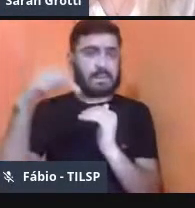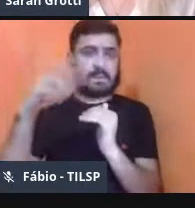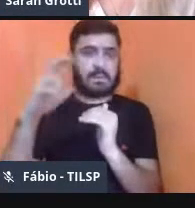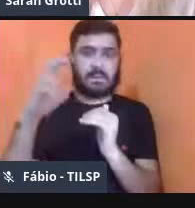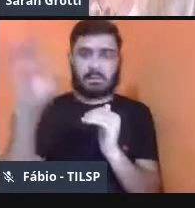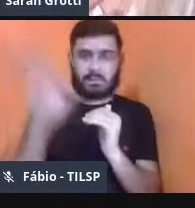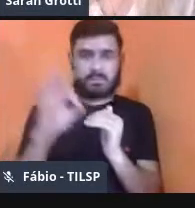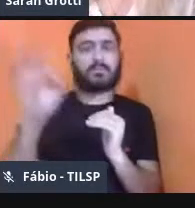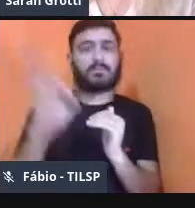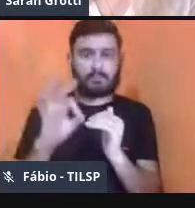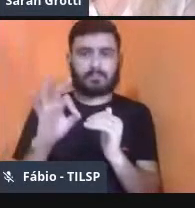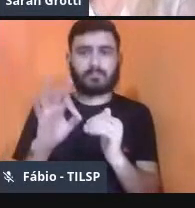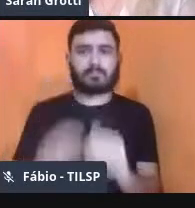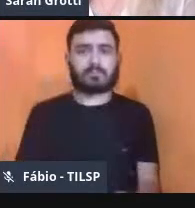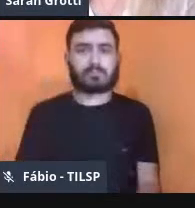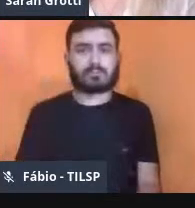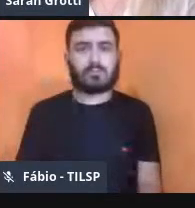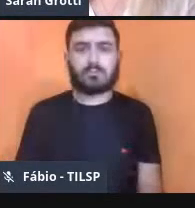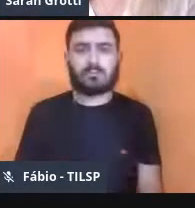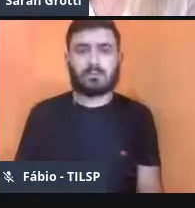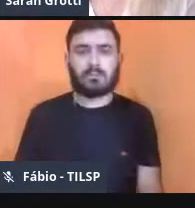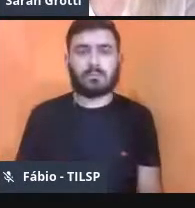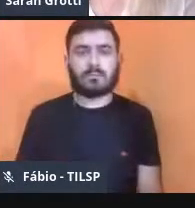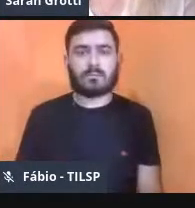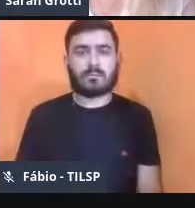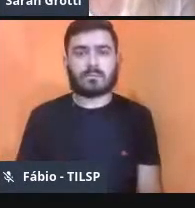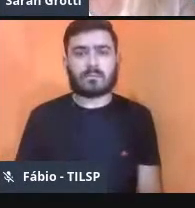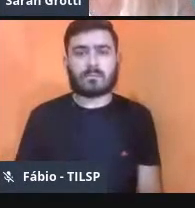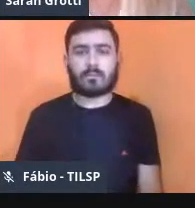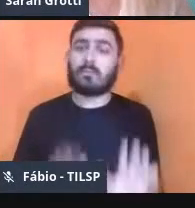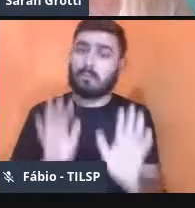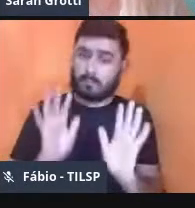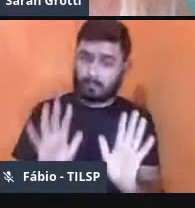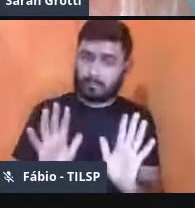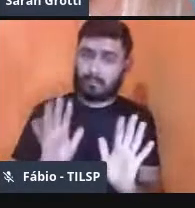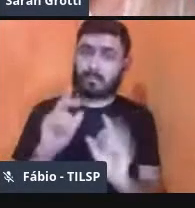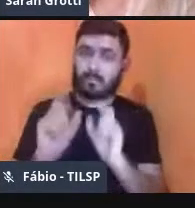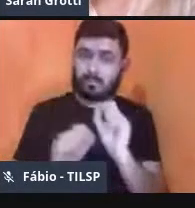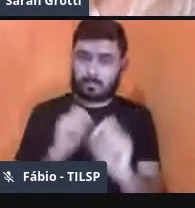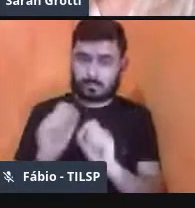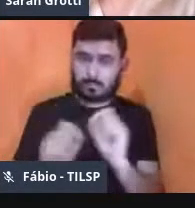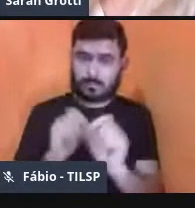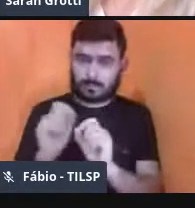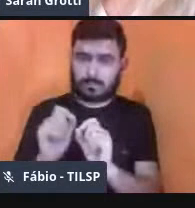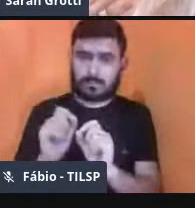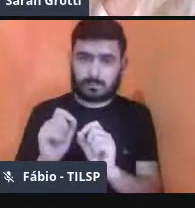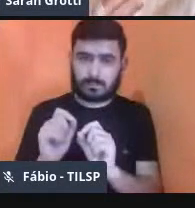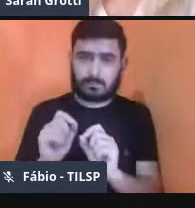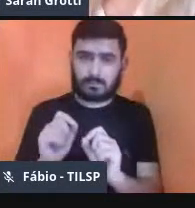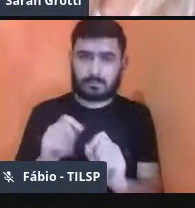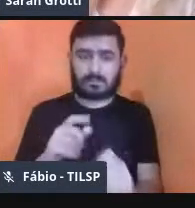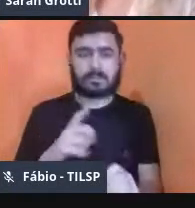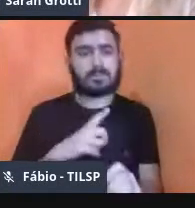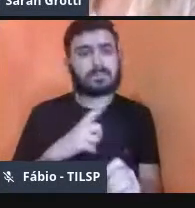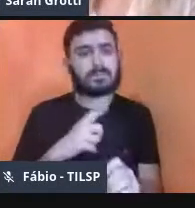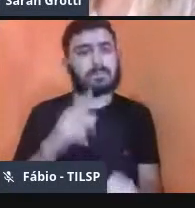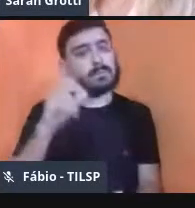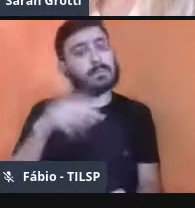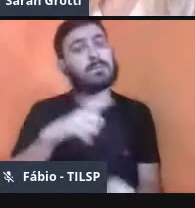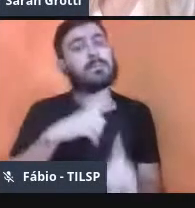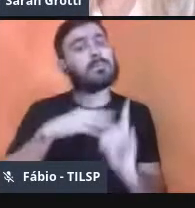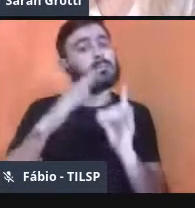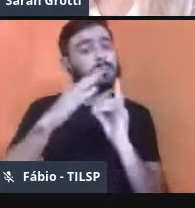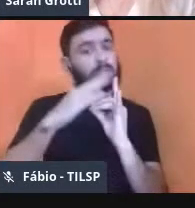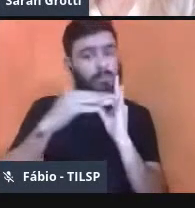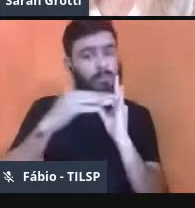percebe. Com isso, eu quero trazer para vocês que ser vegetariano é essa primeira opção.